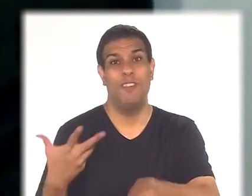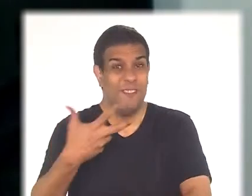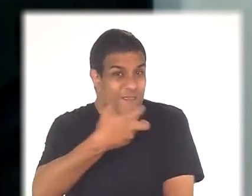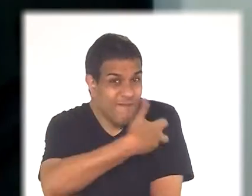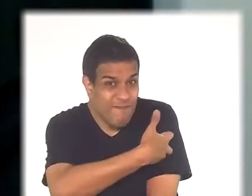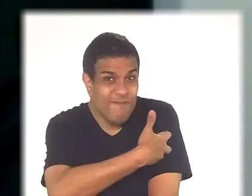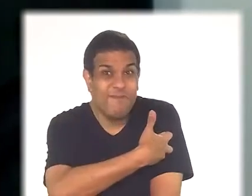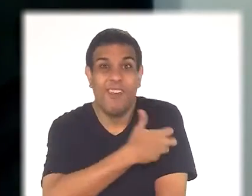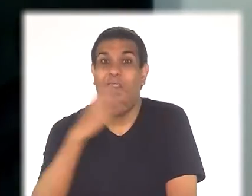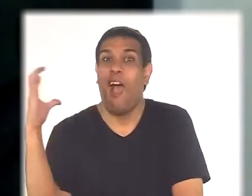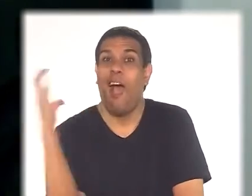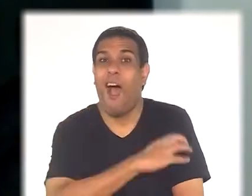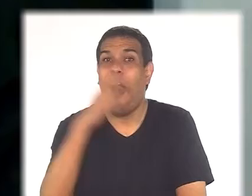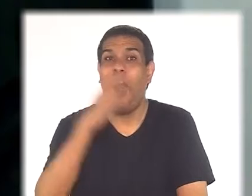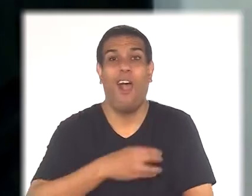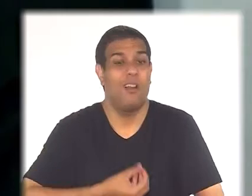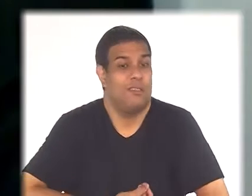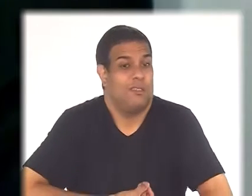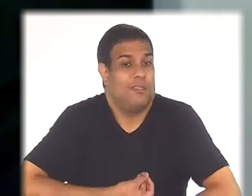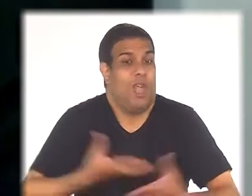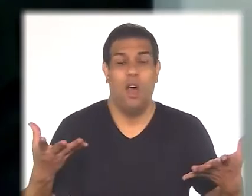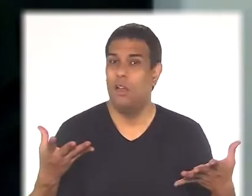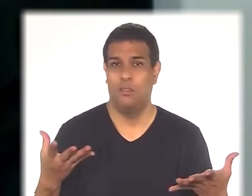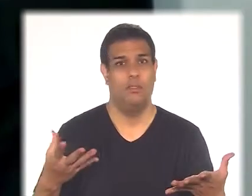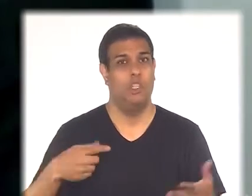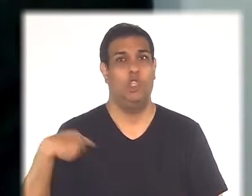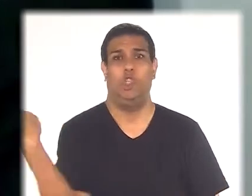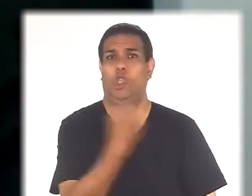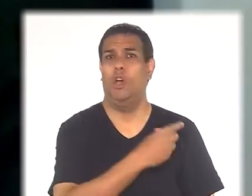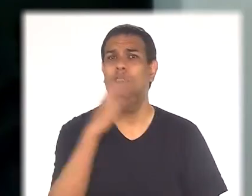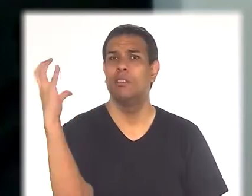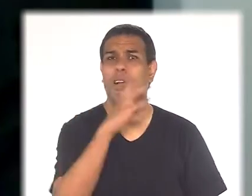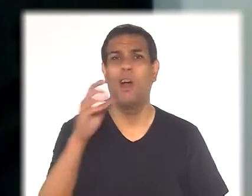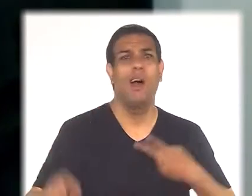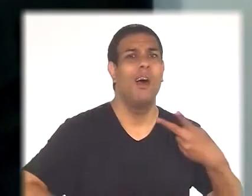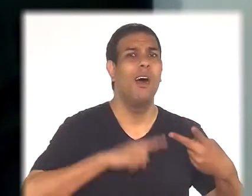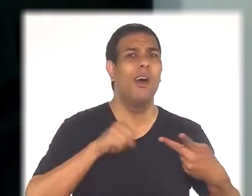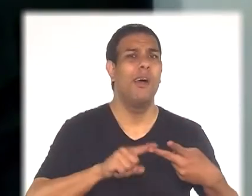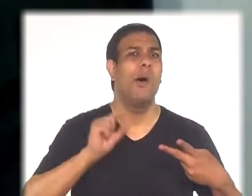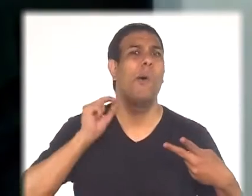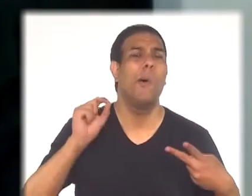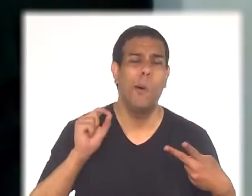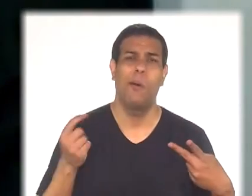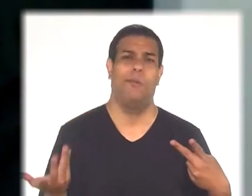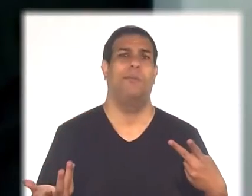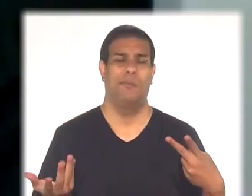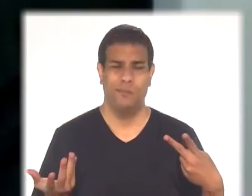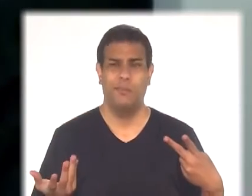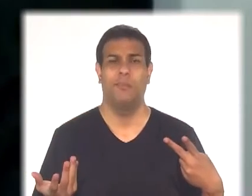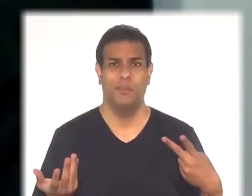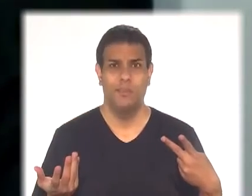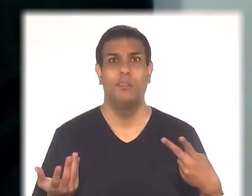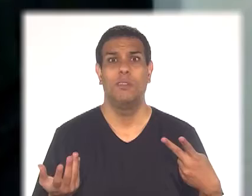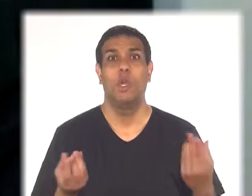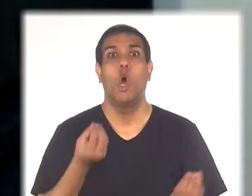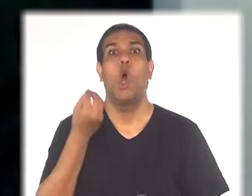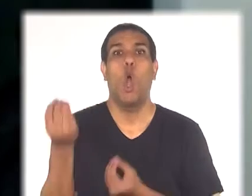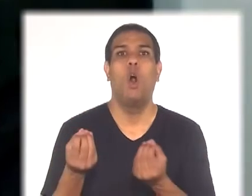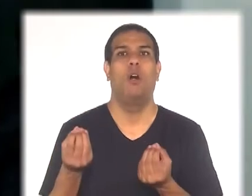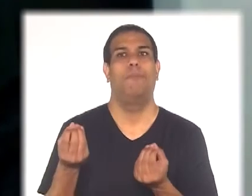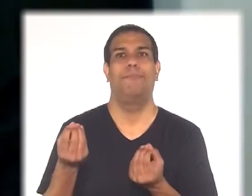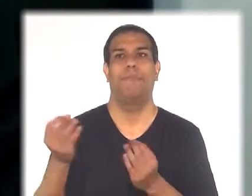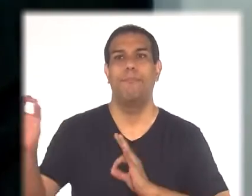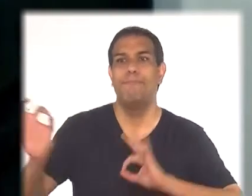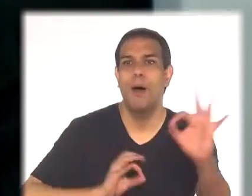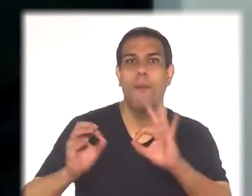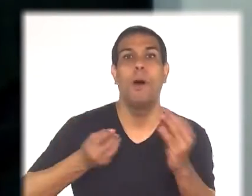tempo, e essas vacinas têm que chegar o mais rápido possível à sociedade. Uhum. A outra questão é